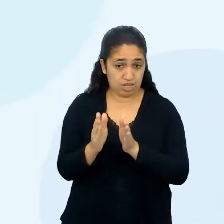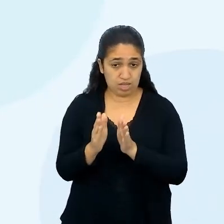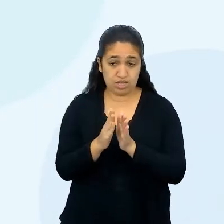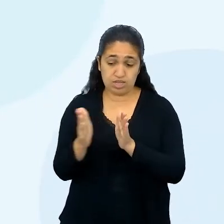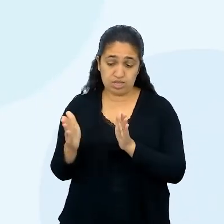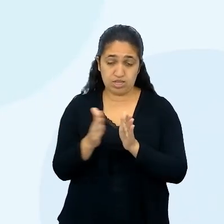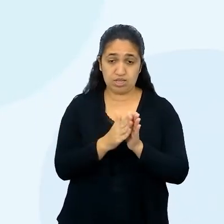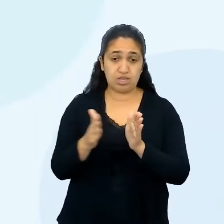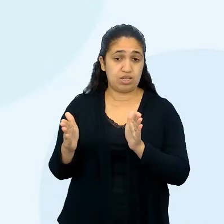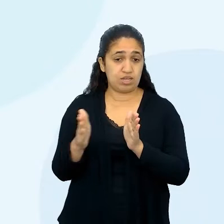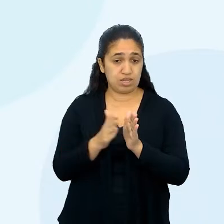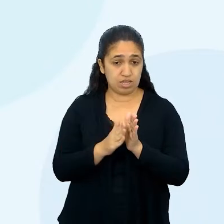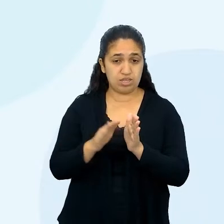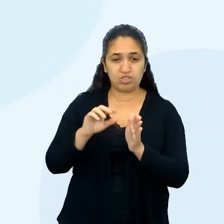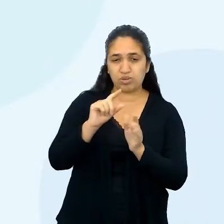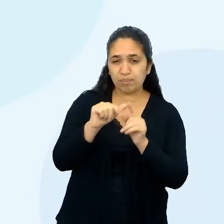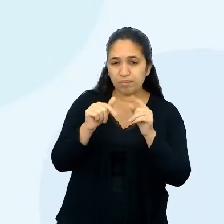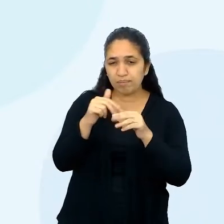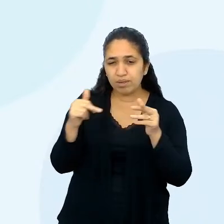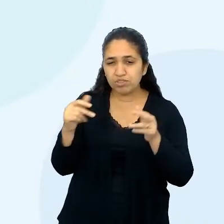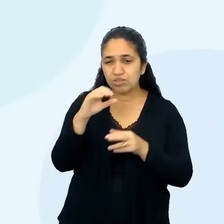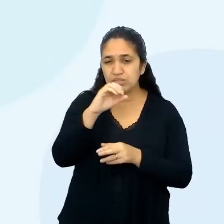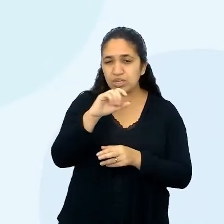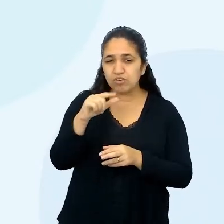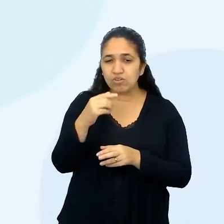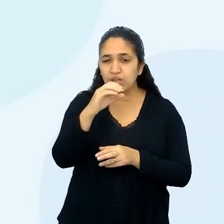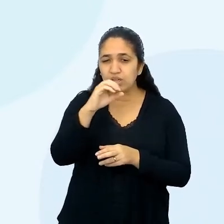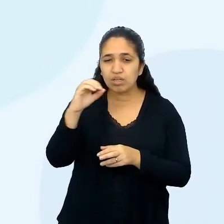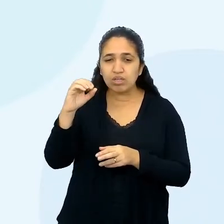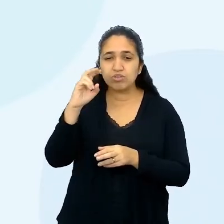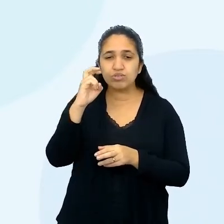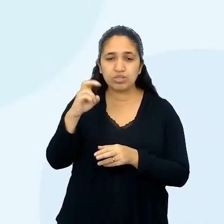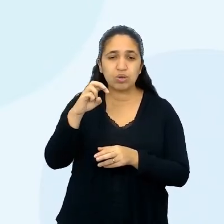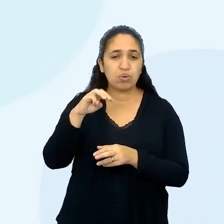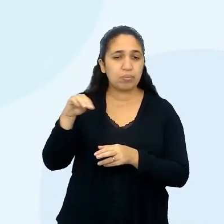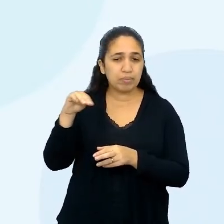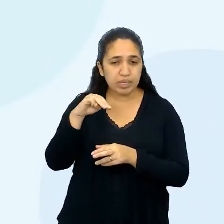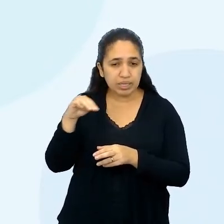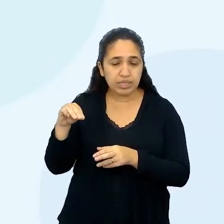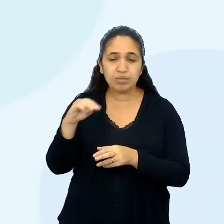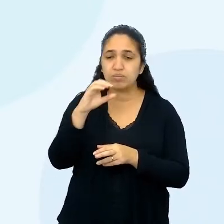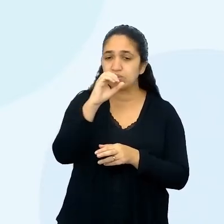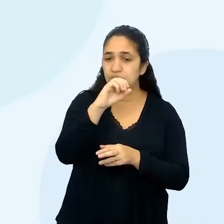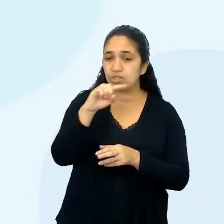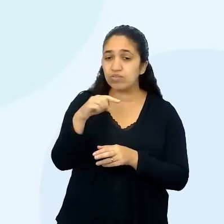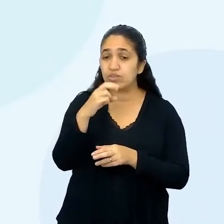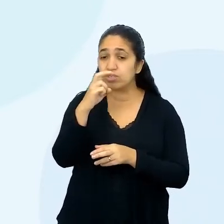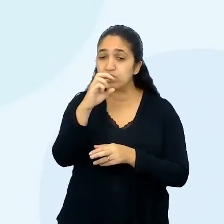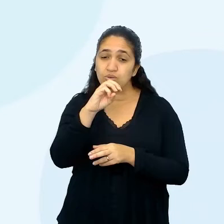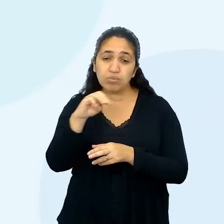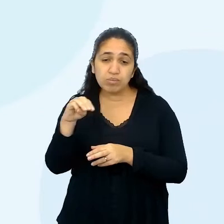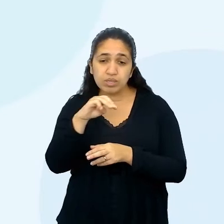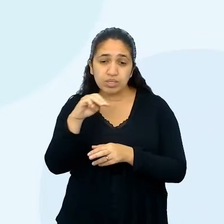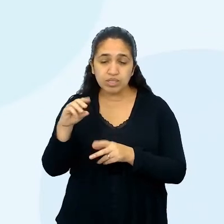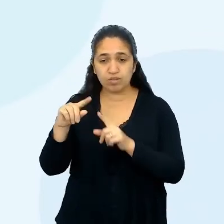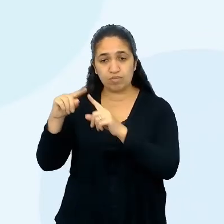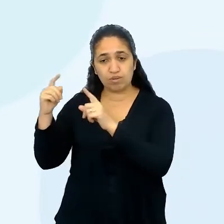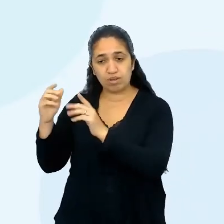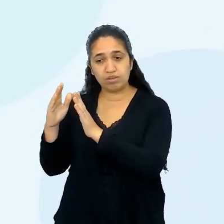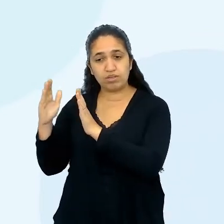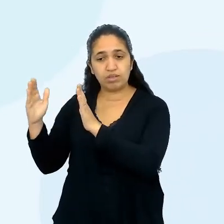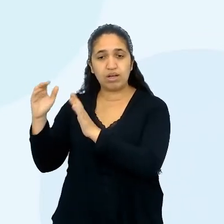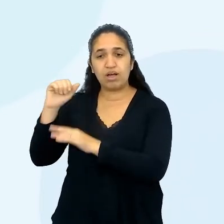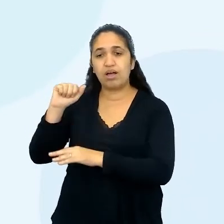e a argila, né, por partículas entre 0,05 milímetros e 0,5 milímetros. E a